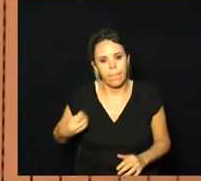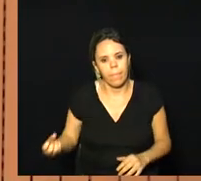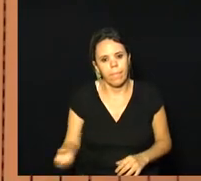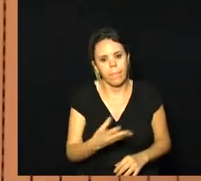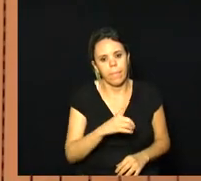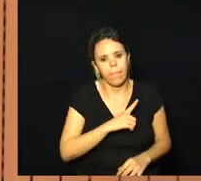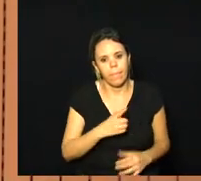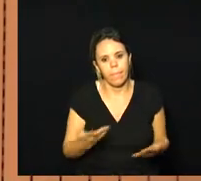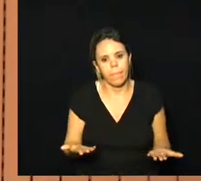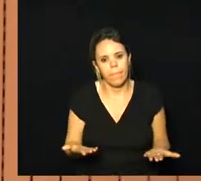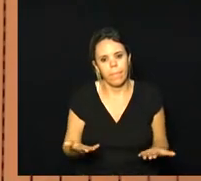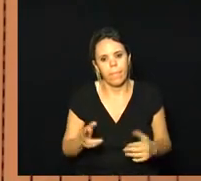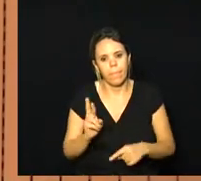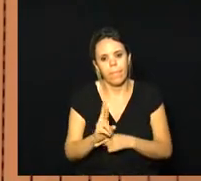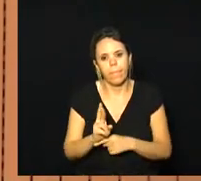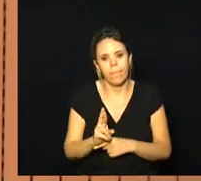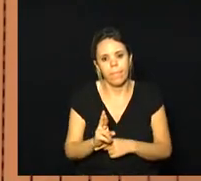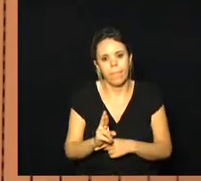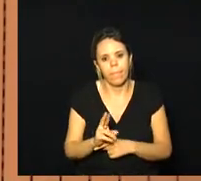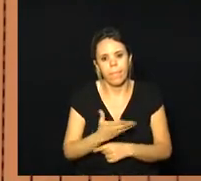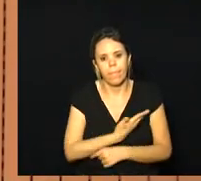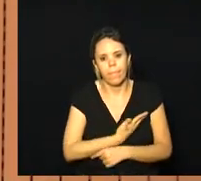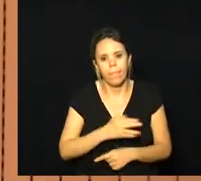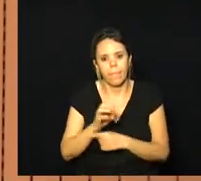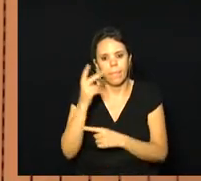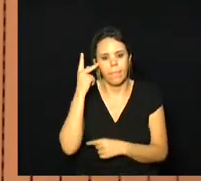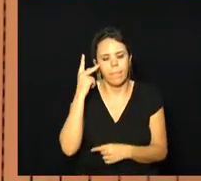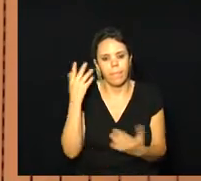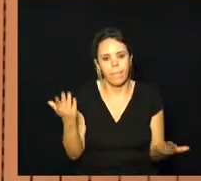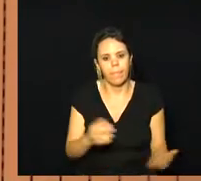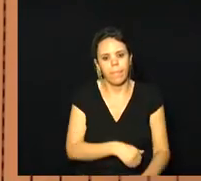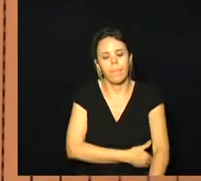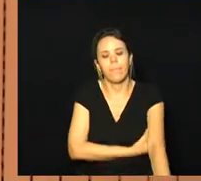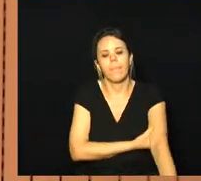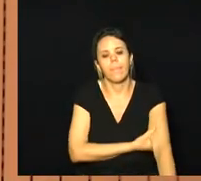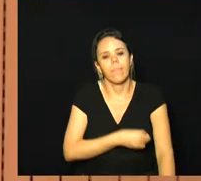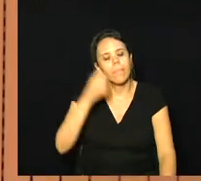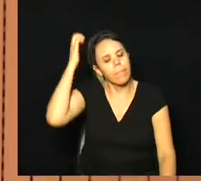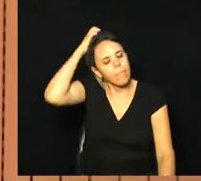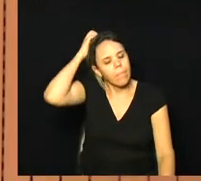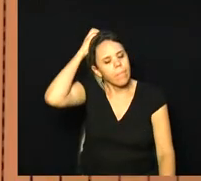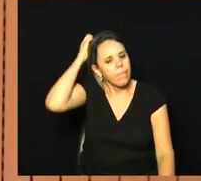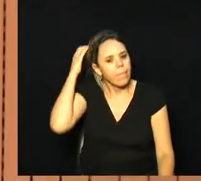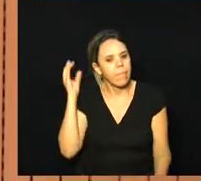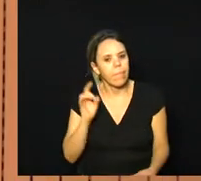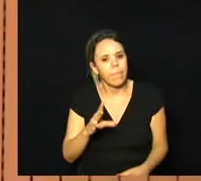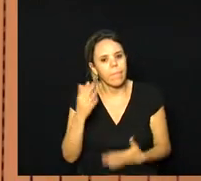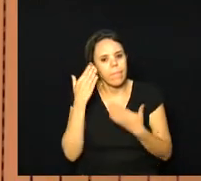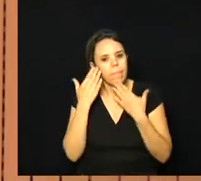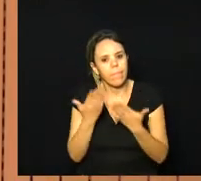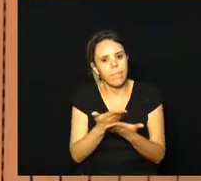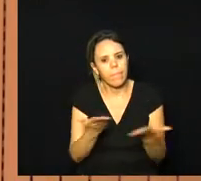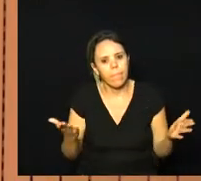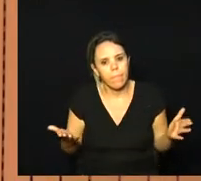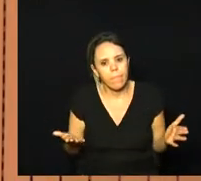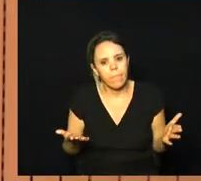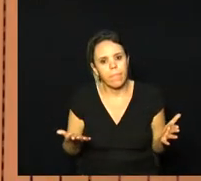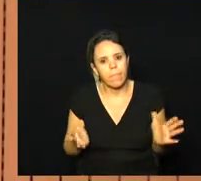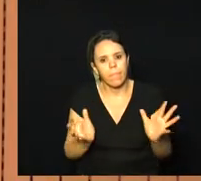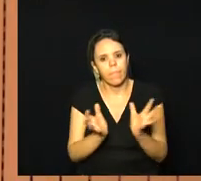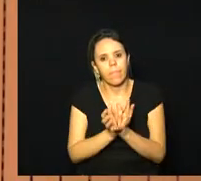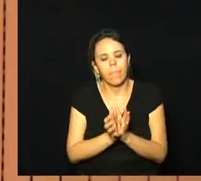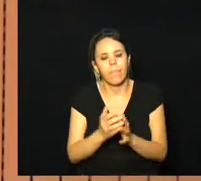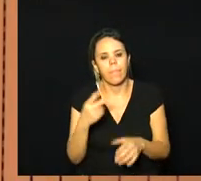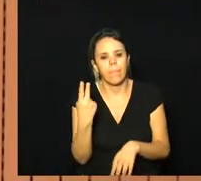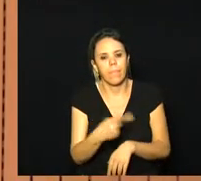estou vindo, que eu estou representando agora o estado de São Paulo agora, né? E eu só tenho que agradecer, eu tenho que agradecer também a equipe dele,